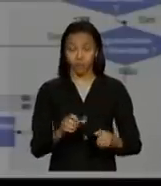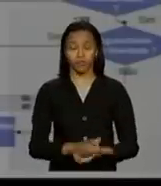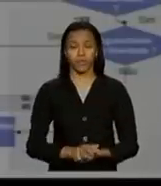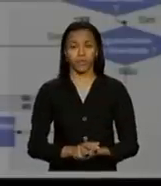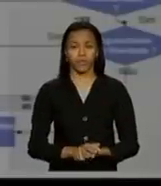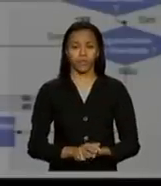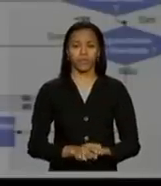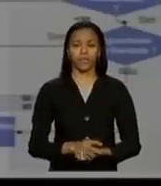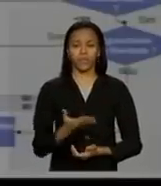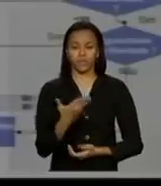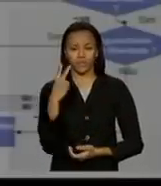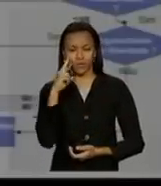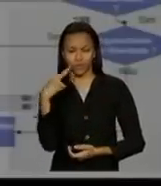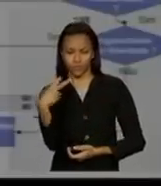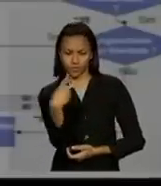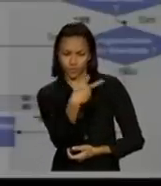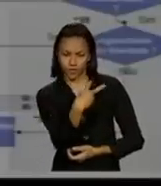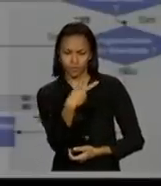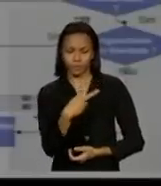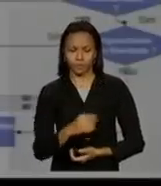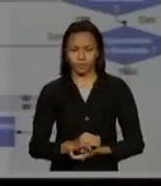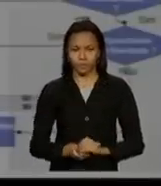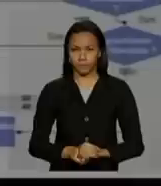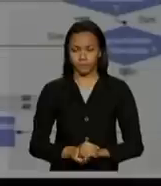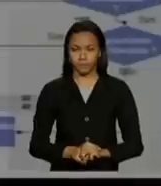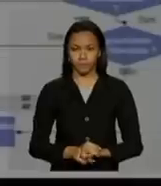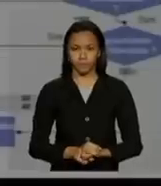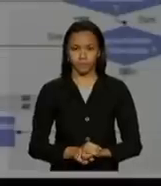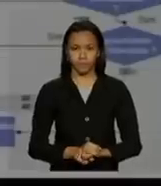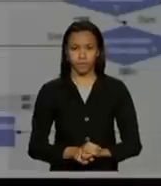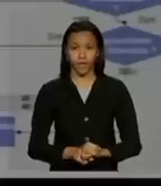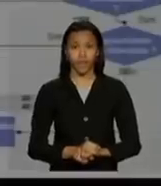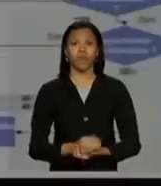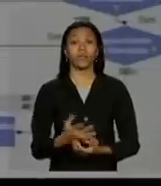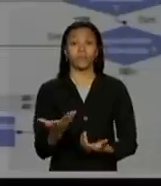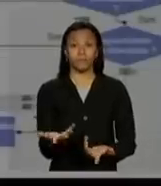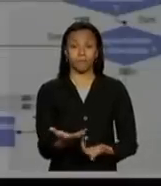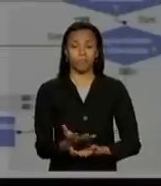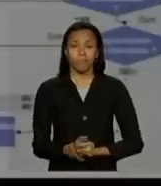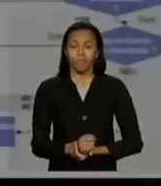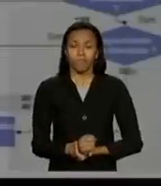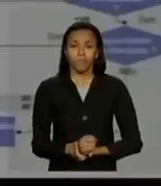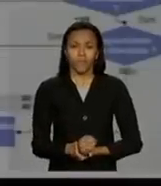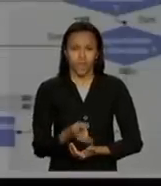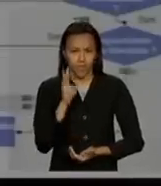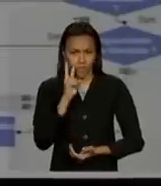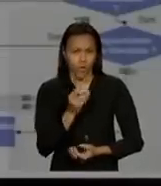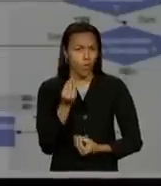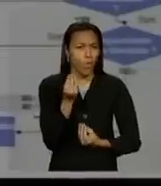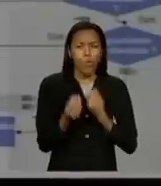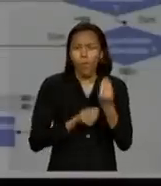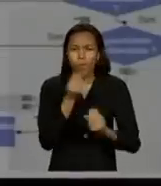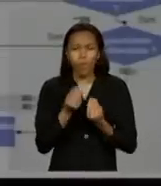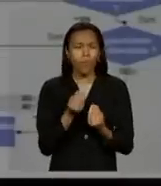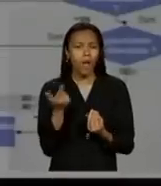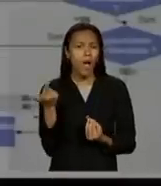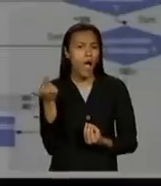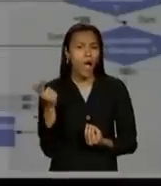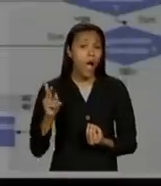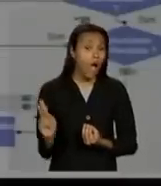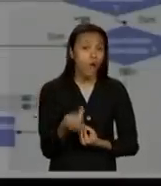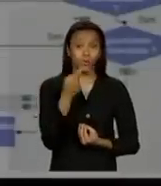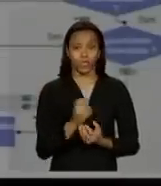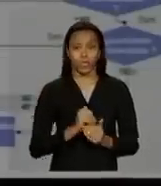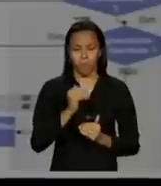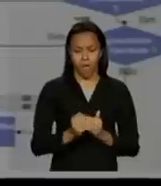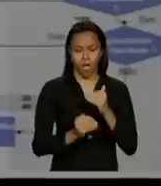climes violentos letais intencionais Tá certo né E aí se vê o processo como é que anda etc e